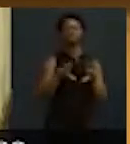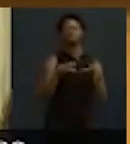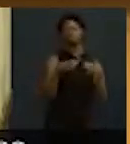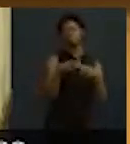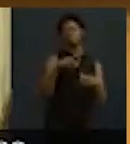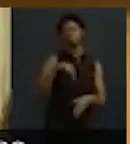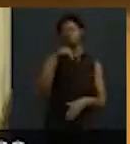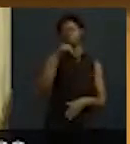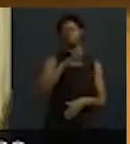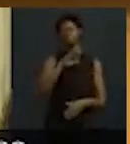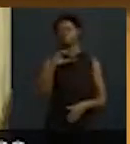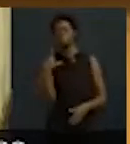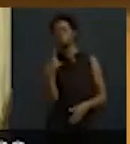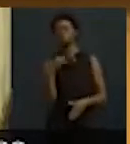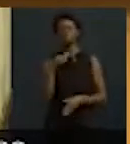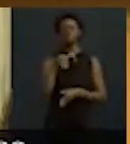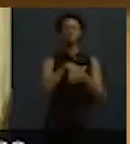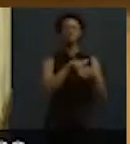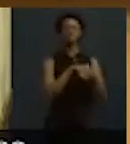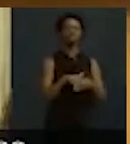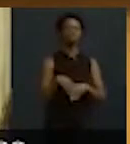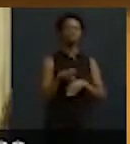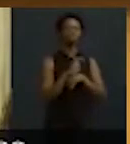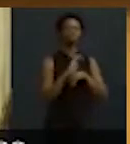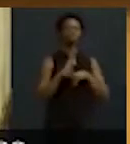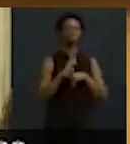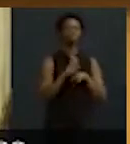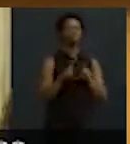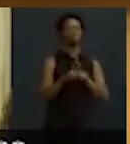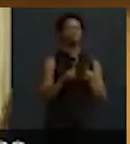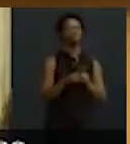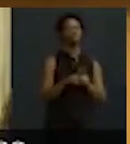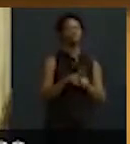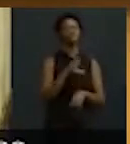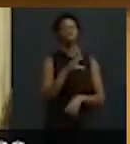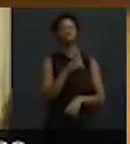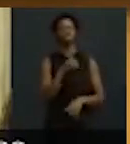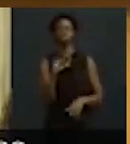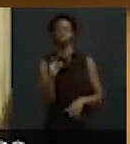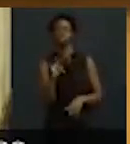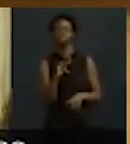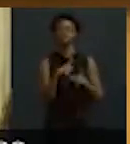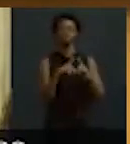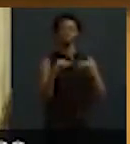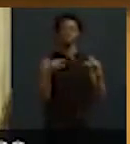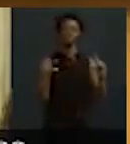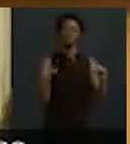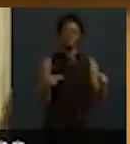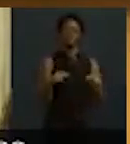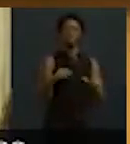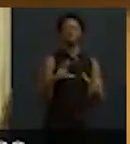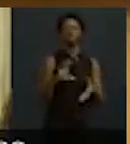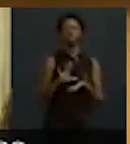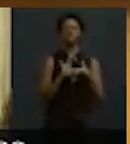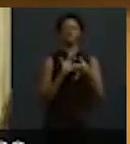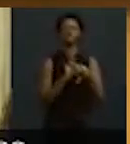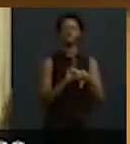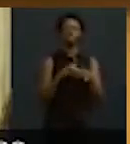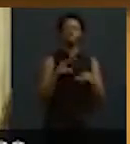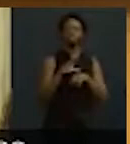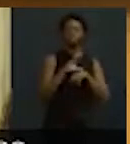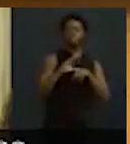Coordenadores Eleitorais do Estado e do Distrito Federal, vinculado ao Conselho Nacional de